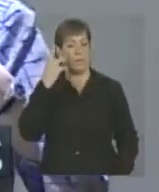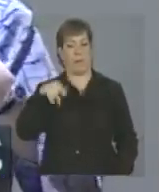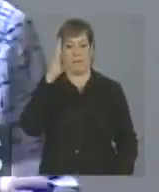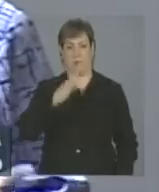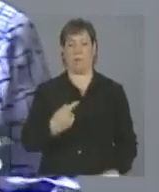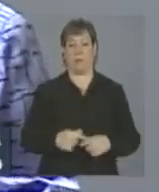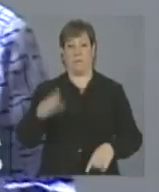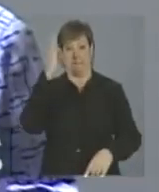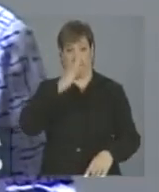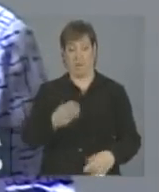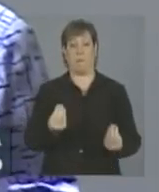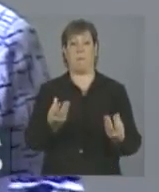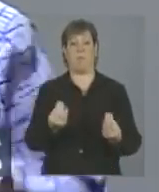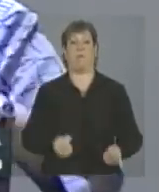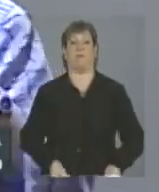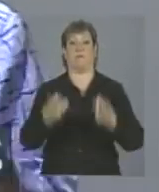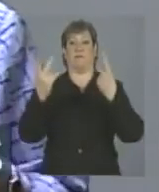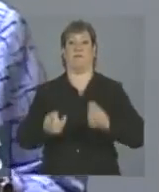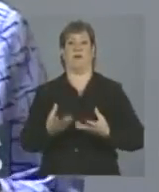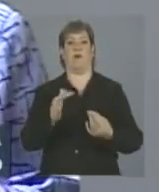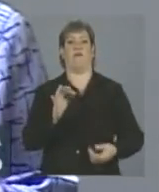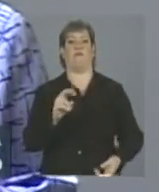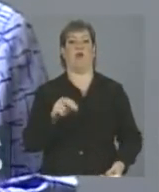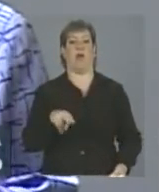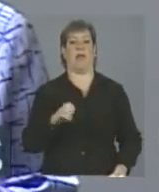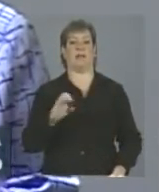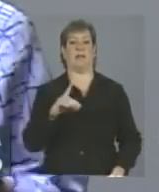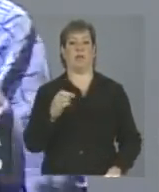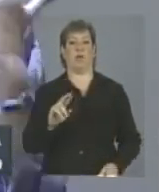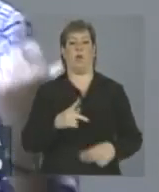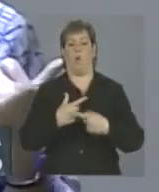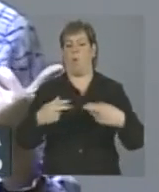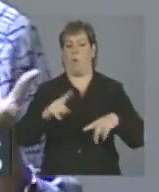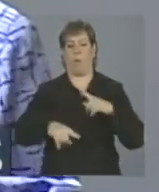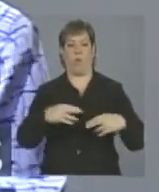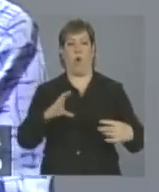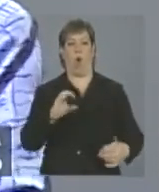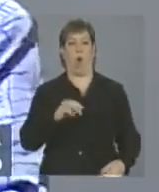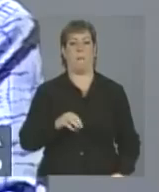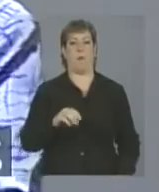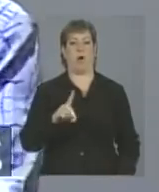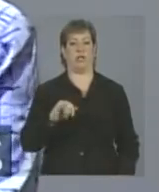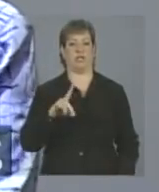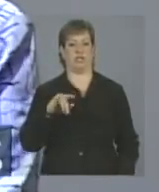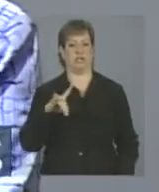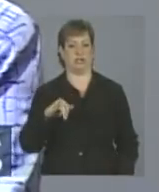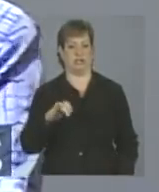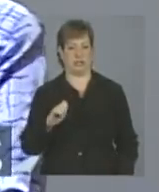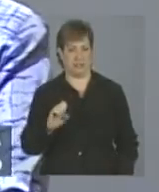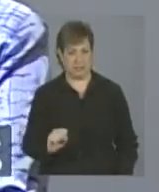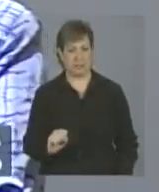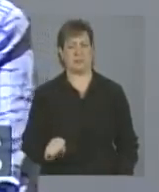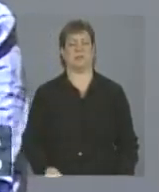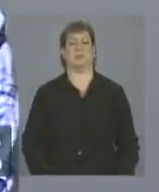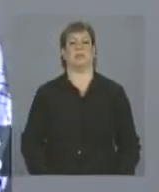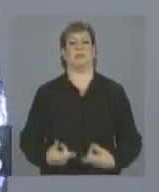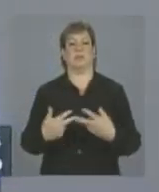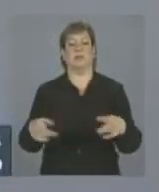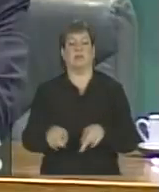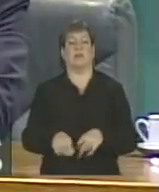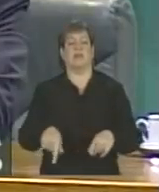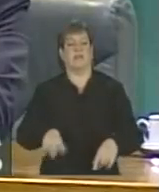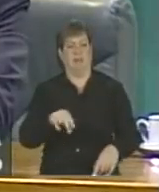o Brasil é um grande fornecedor, e será sempre um grande fornecedor de commodities, mas será, e eu asseguro a